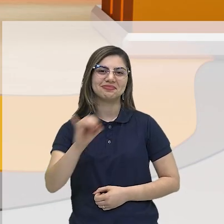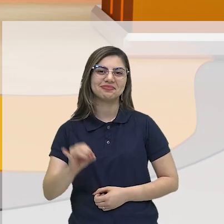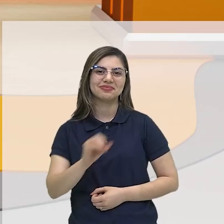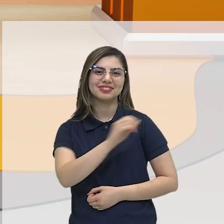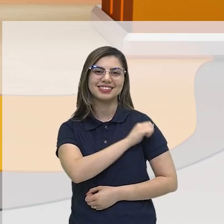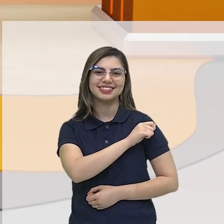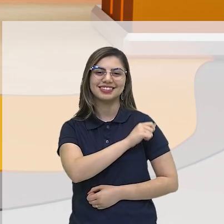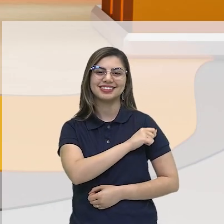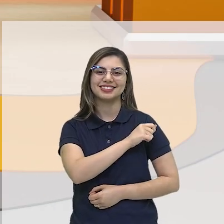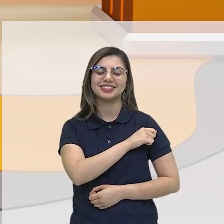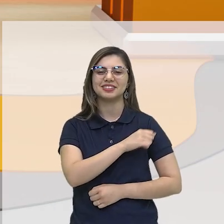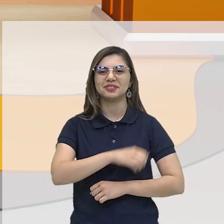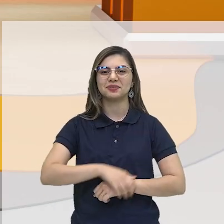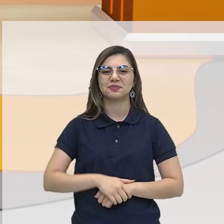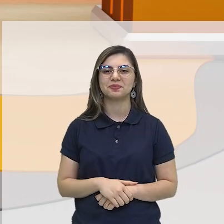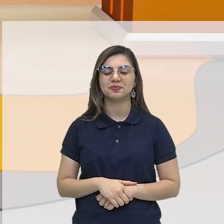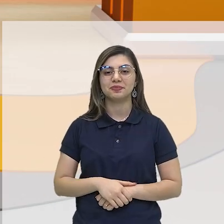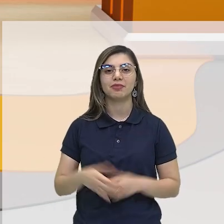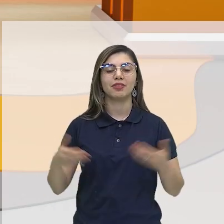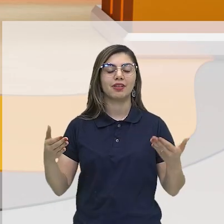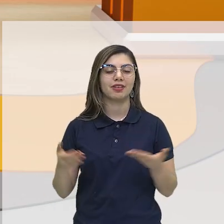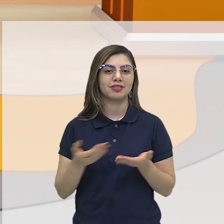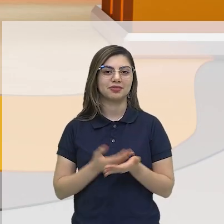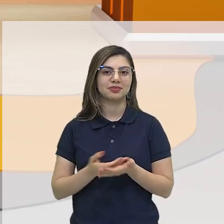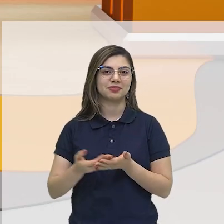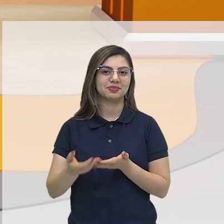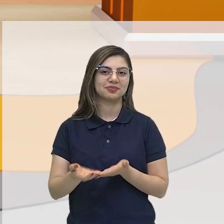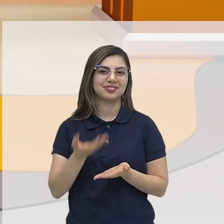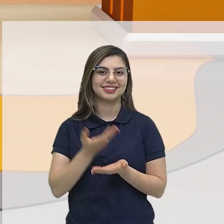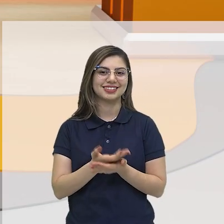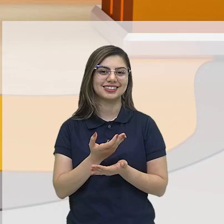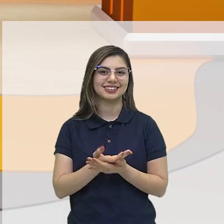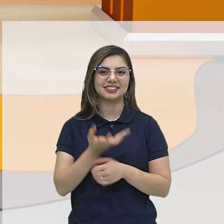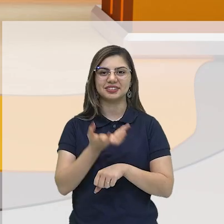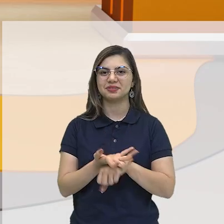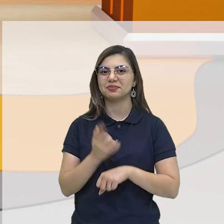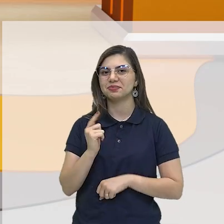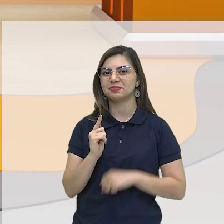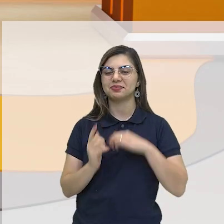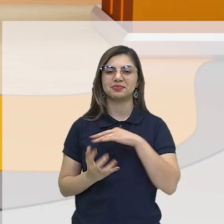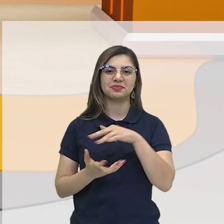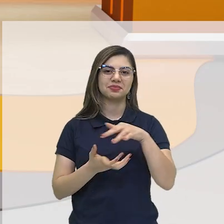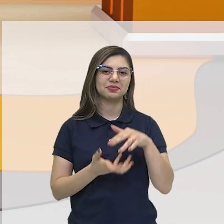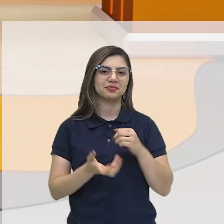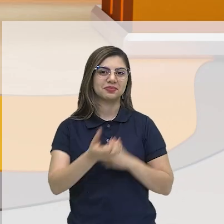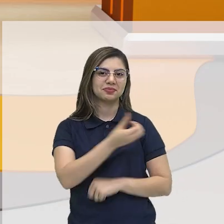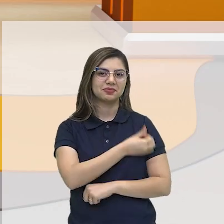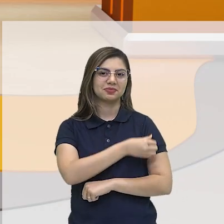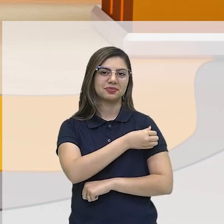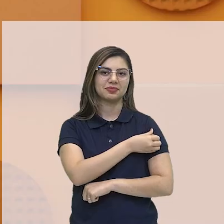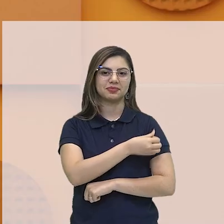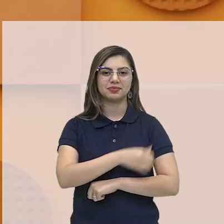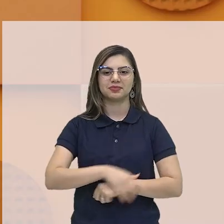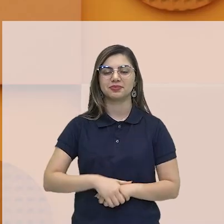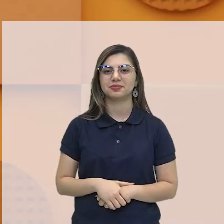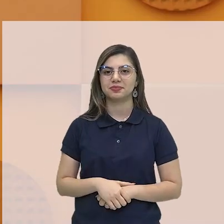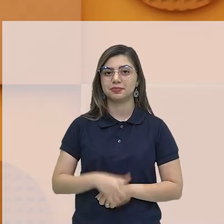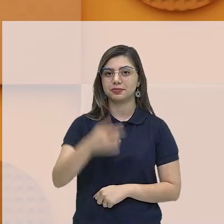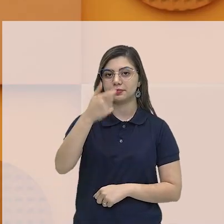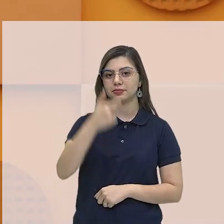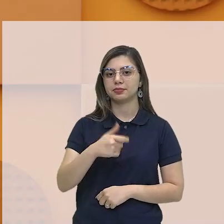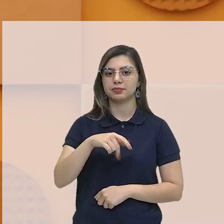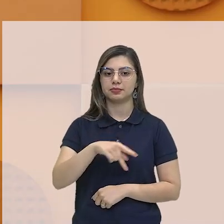Olá, queridos alunos e professores! Estamos iniciando mais uma aula de Geografia para o sexto ano. Eu